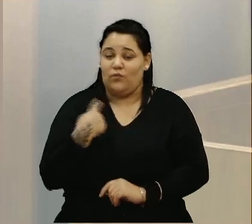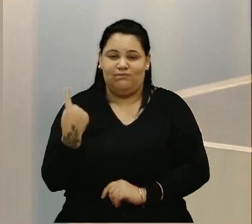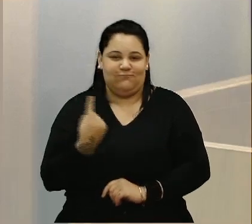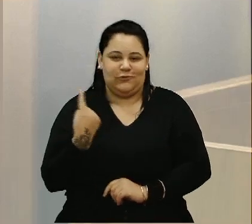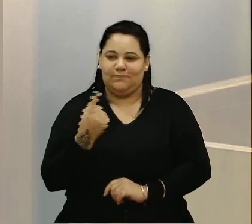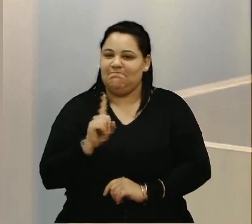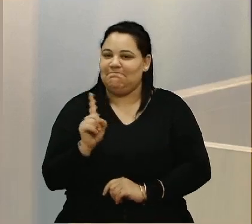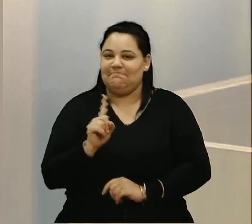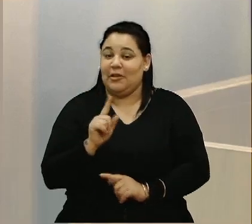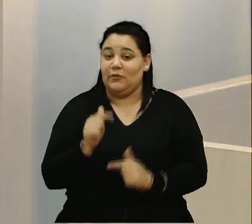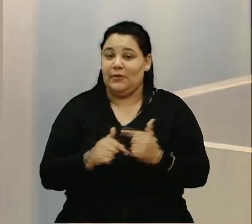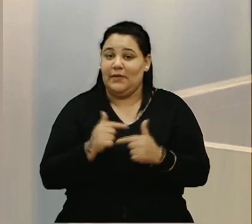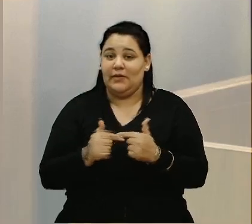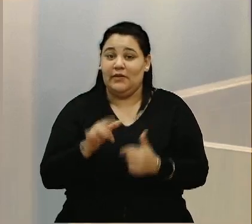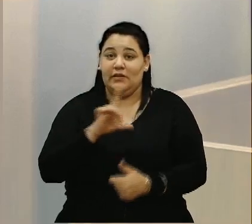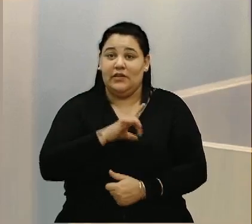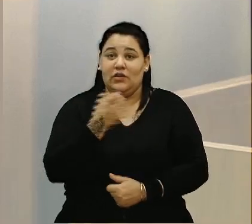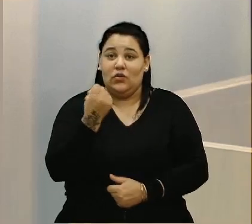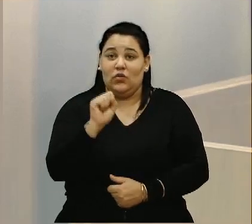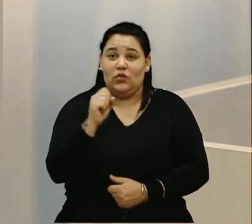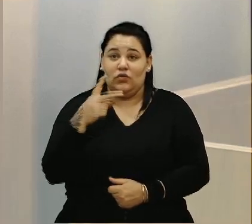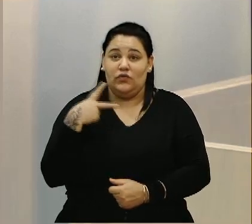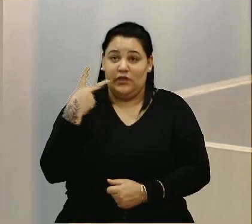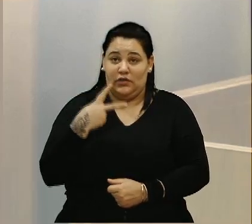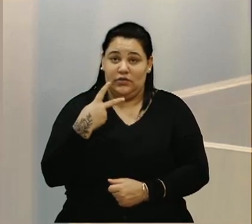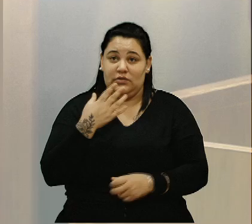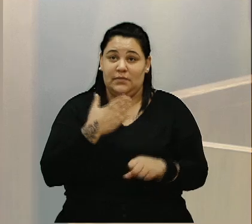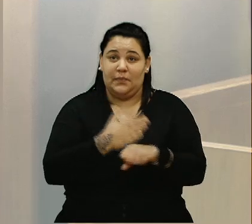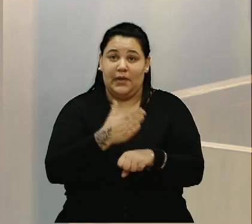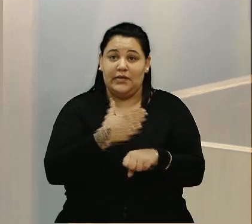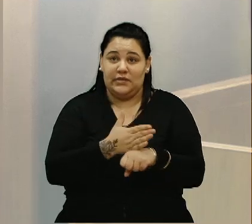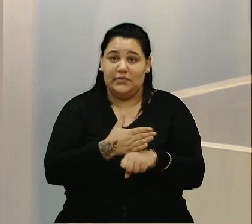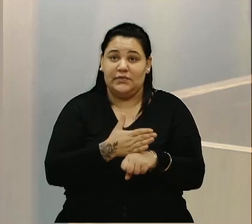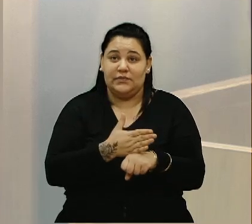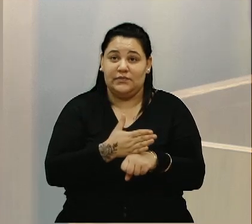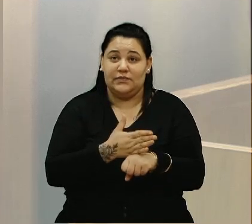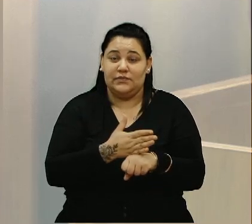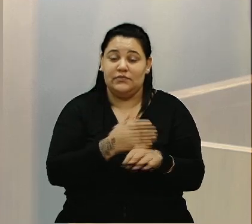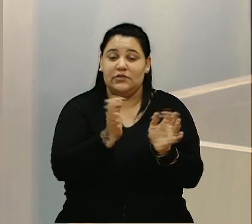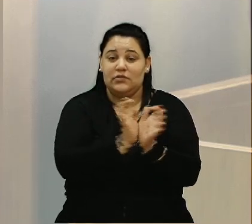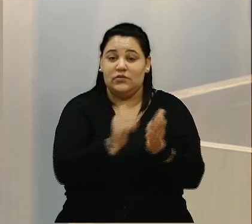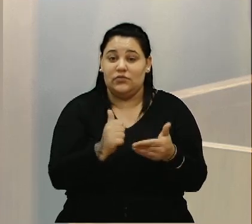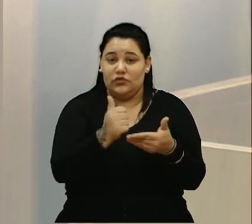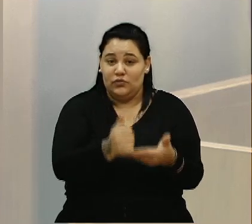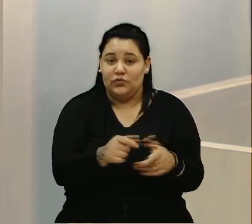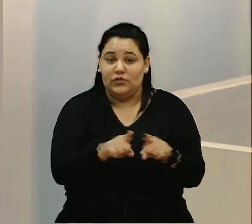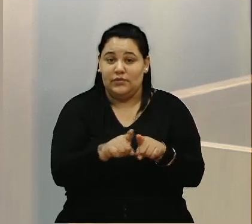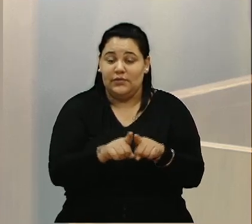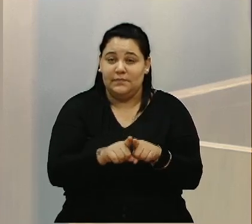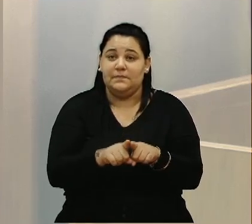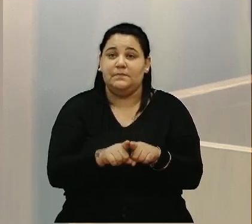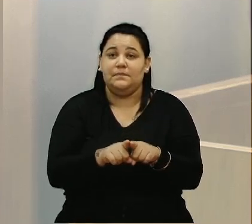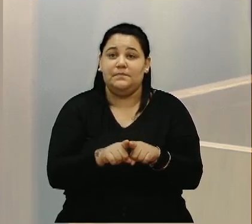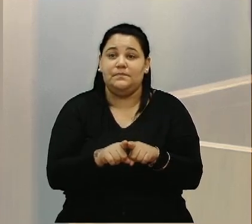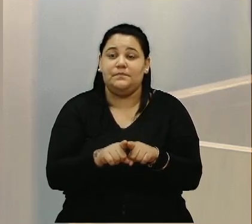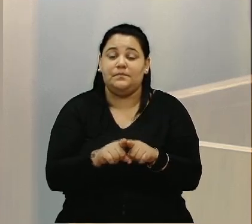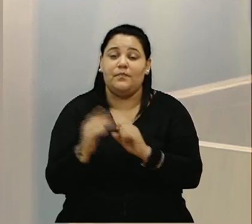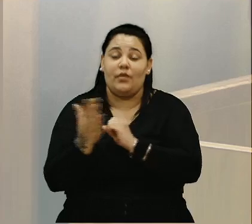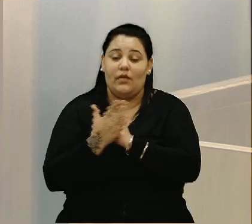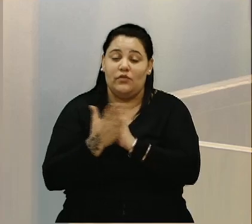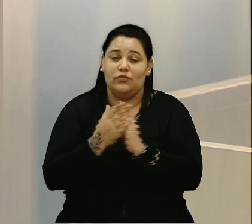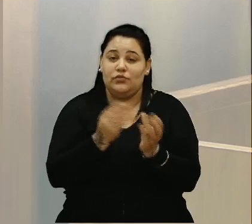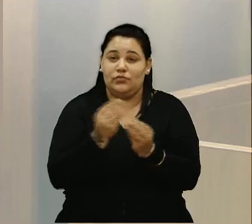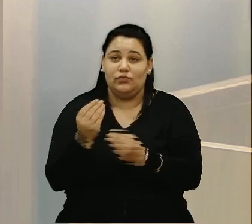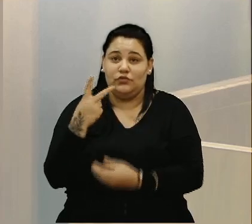eu tenho 8 vereadores que fazem parte da Frente Parlamentar, onde me ajudam muito esses